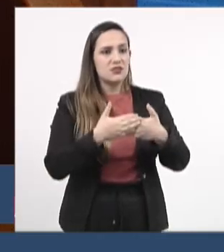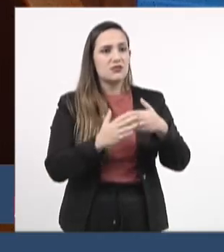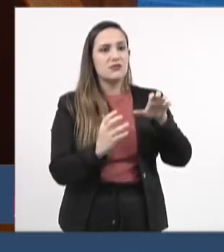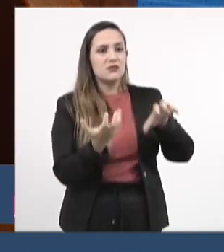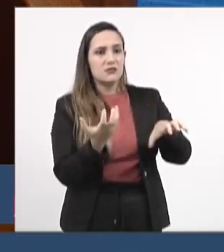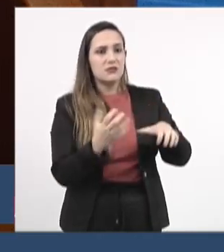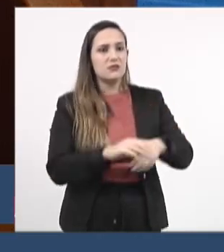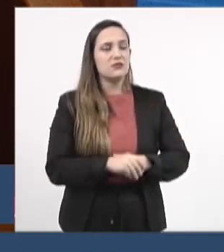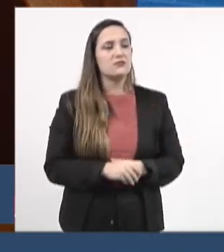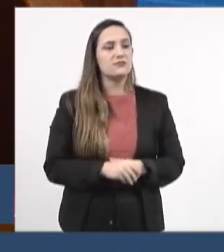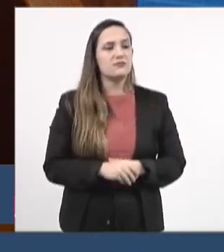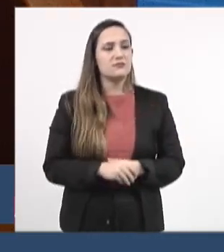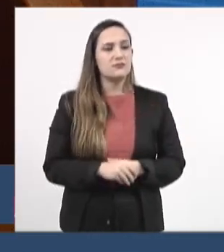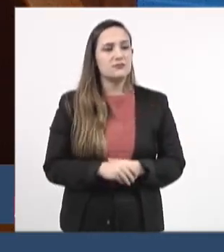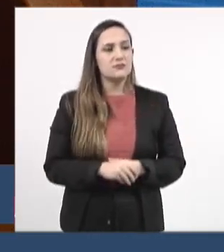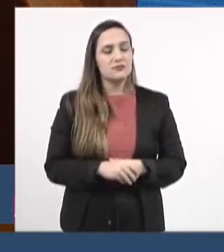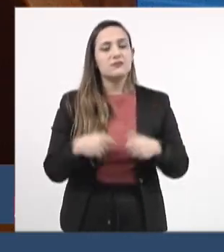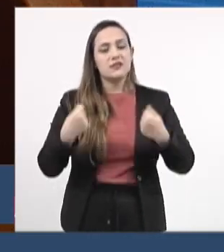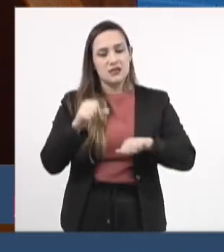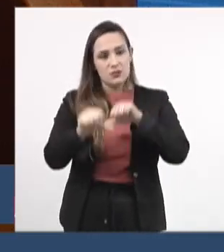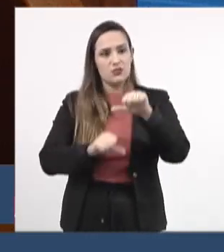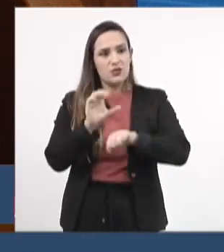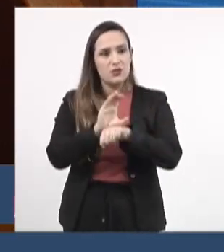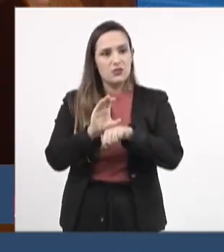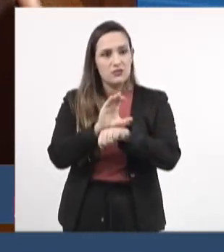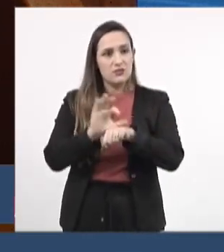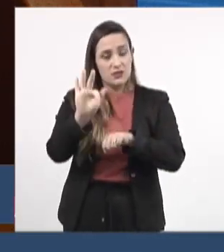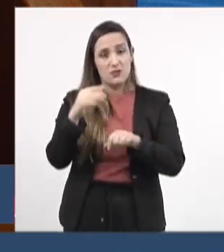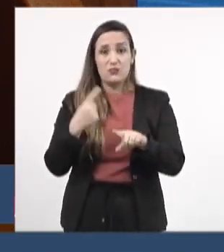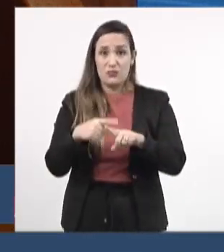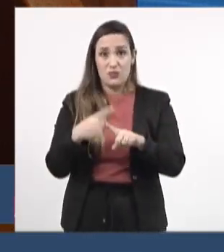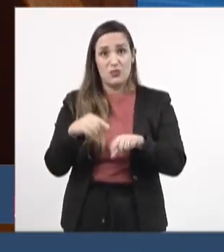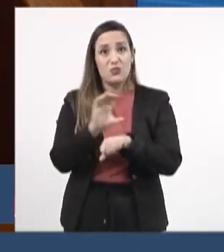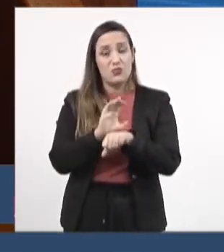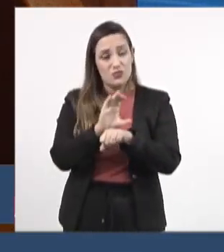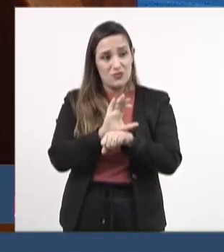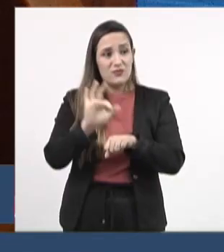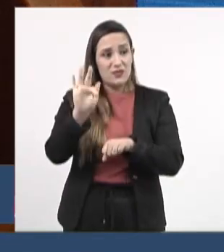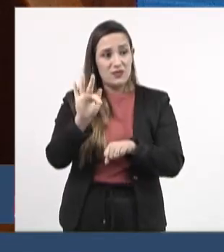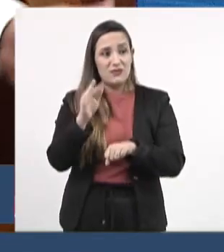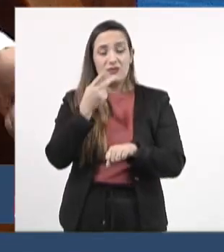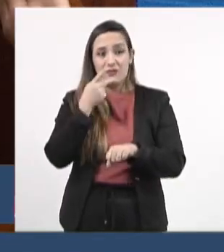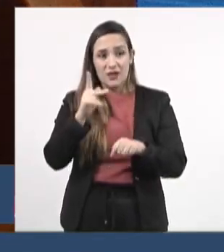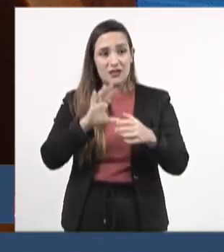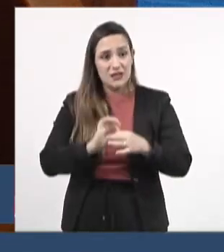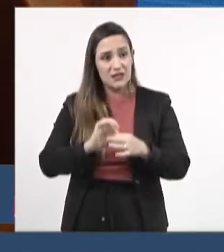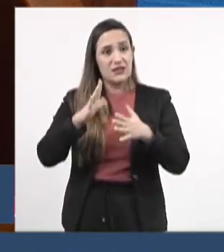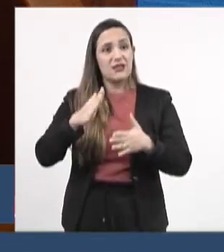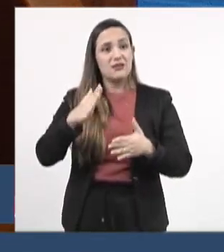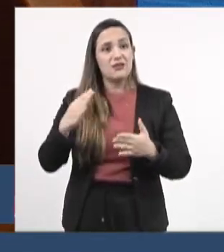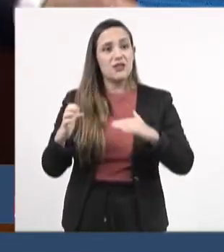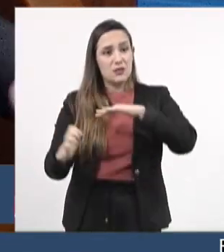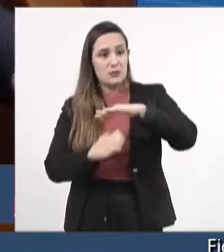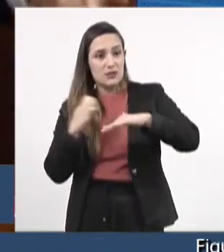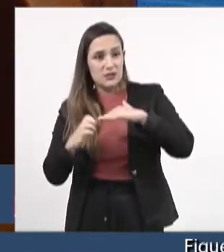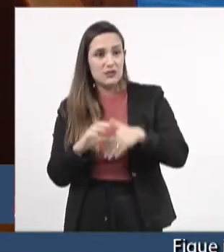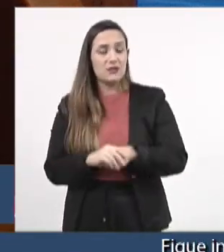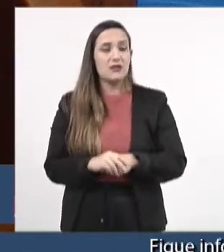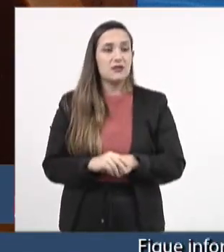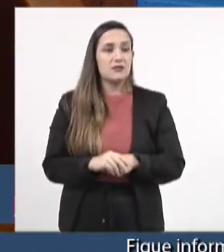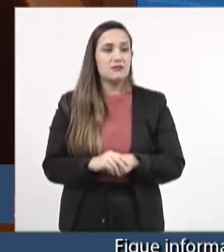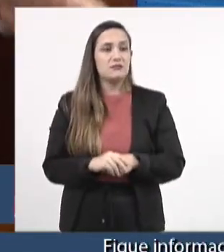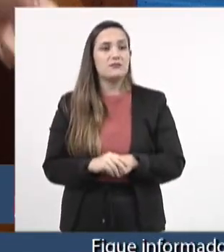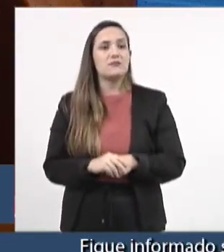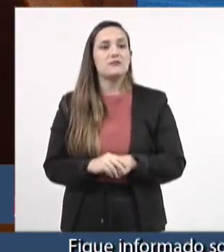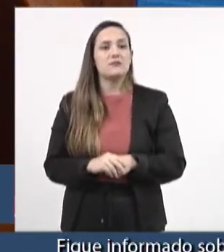o Congresso, ele tem que mudar a Constituição, que a nossa Constituição prevê a livre iniciativa, o livre